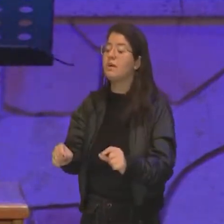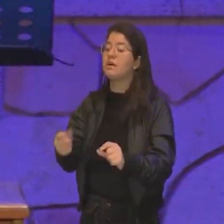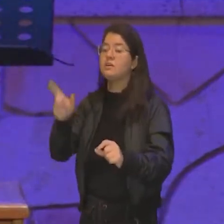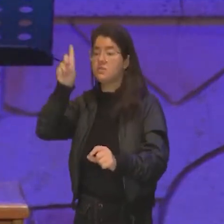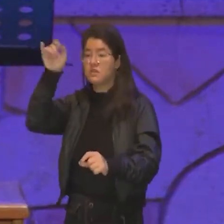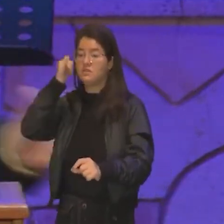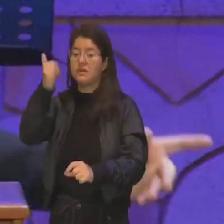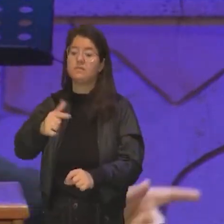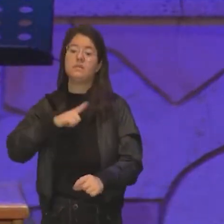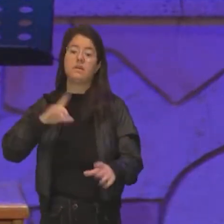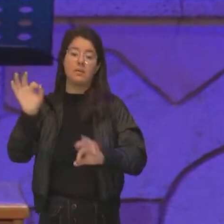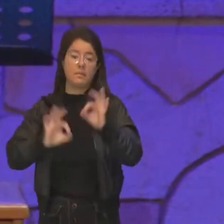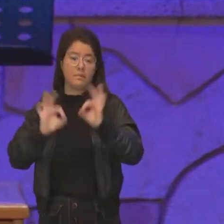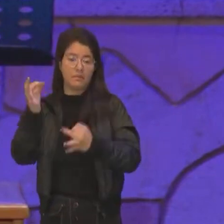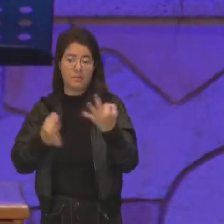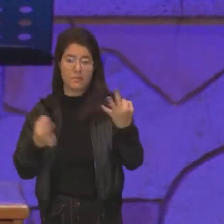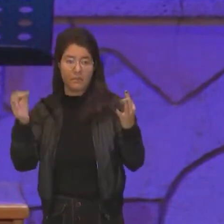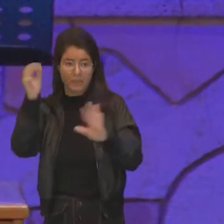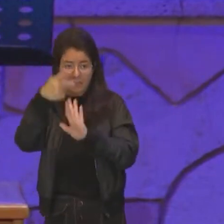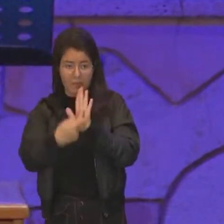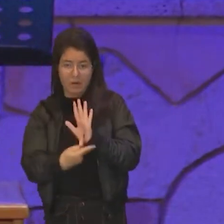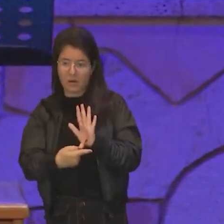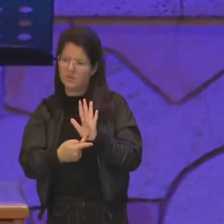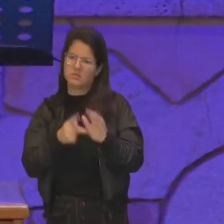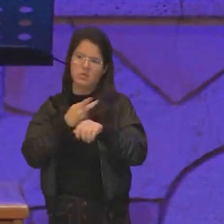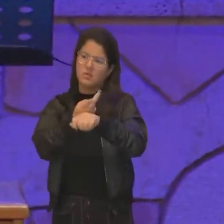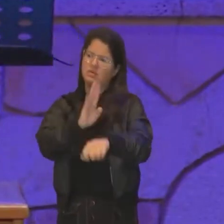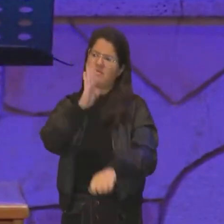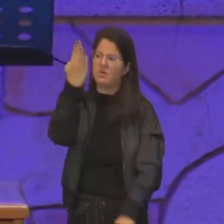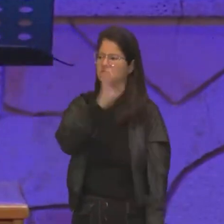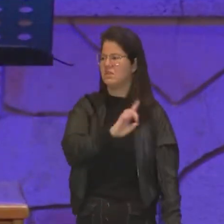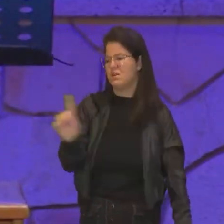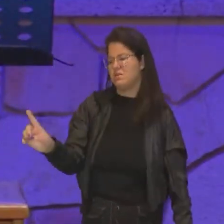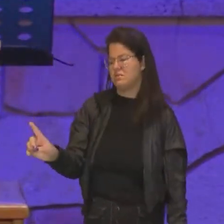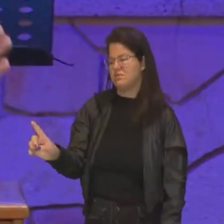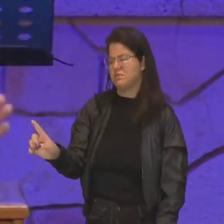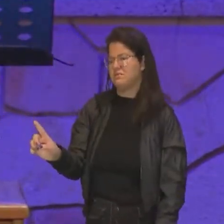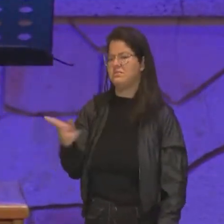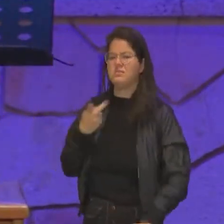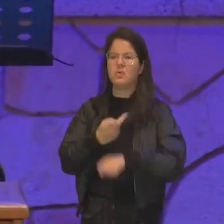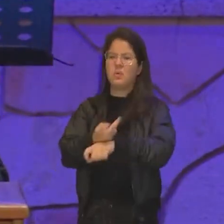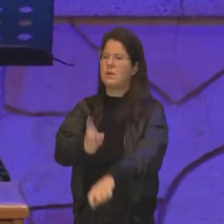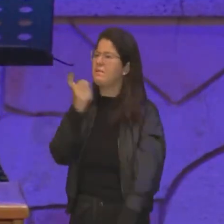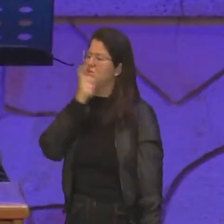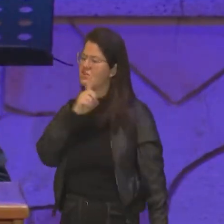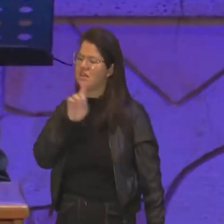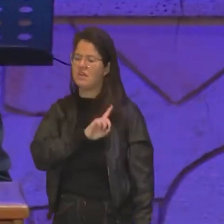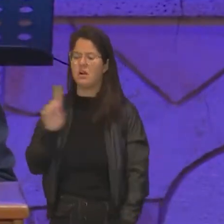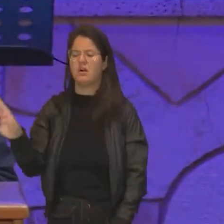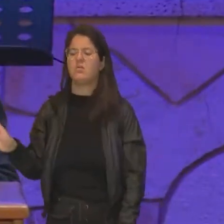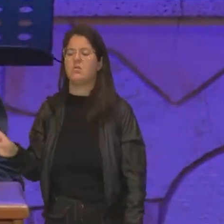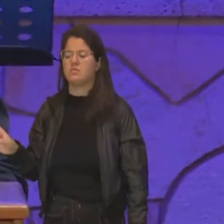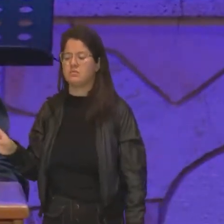planos para vocês, não vão atrás dos falsos profetas, não vai atrás das mentiras,